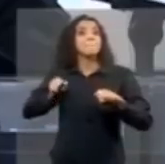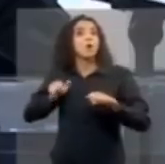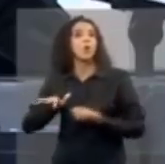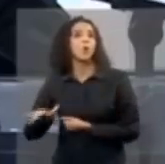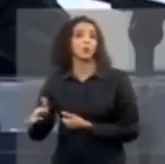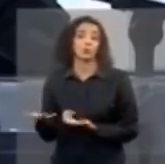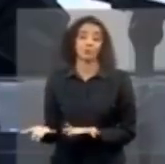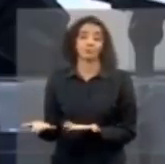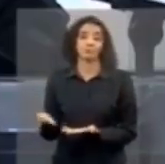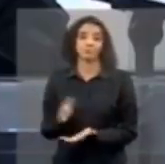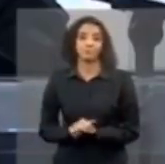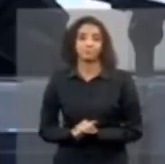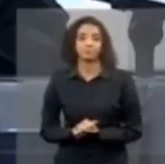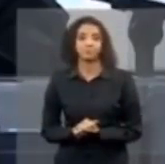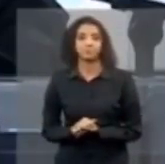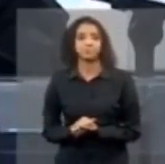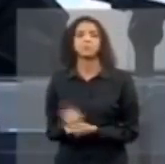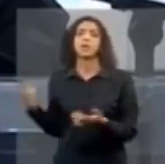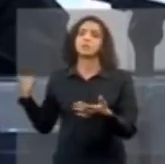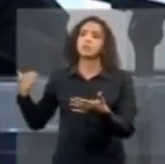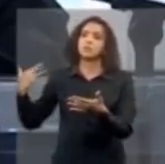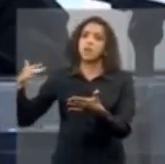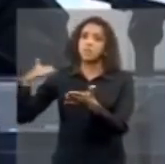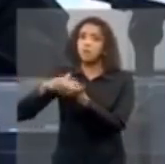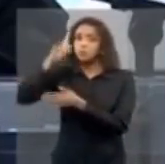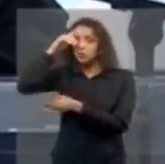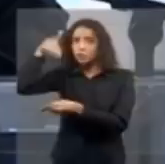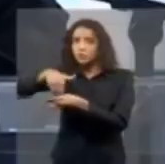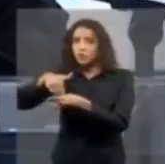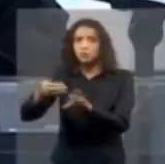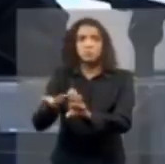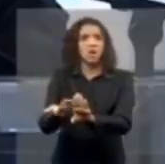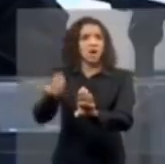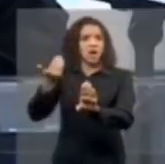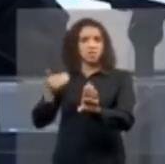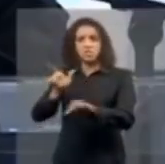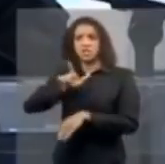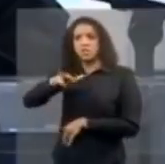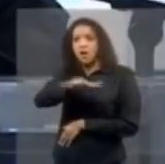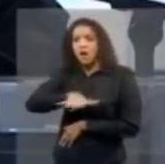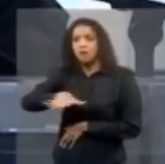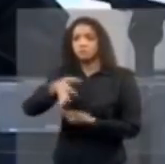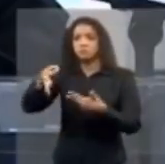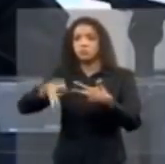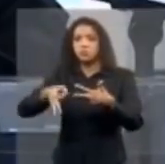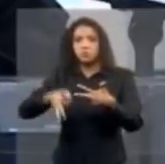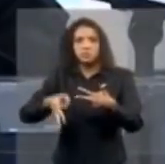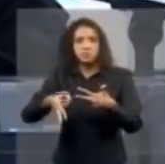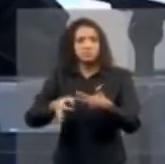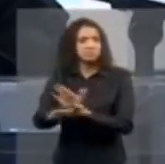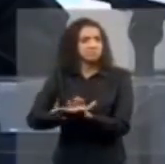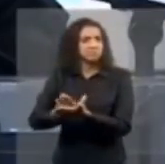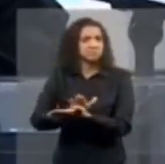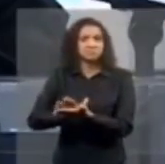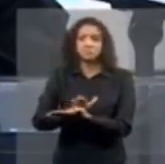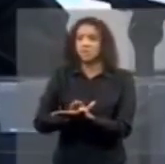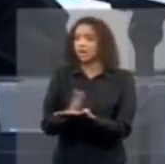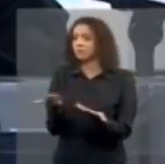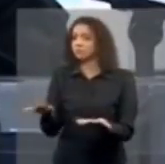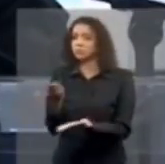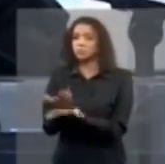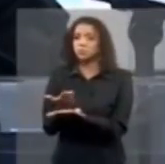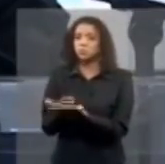aborto. Até o voto, não havia em qualquer obra de direito constitucional ou penal nenhum registro